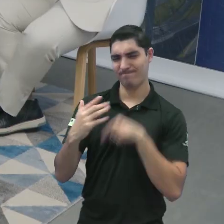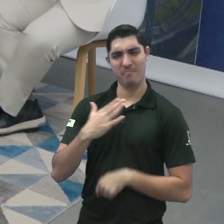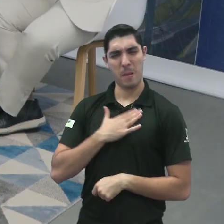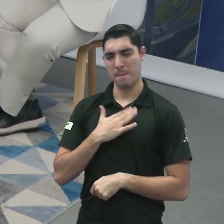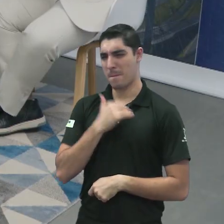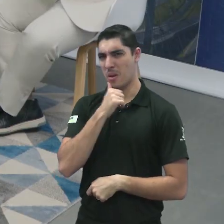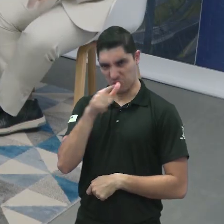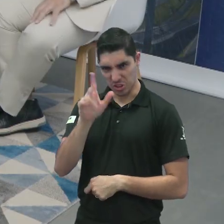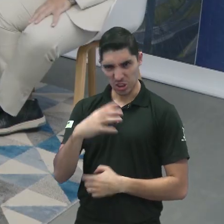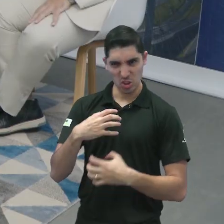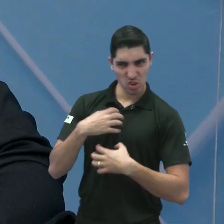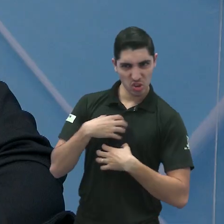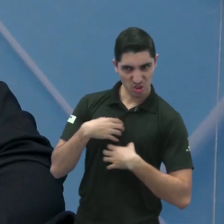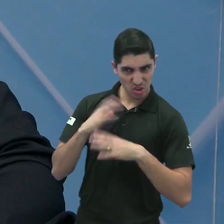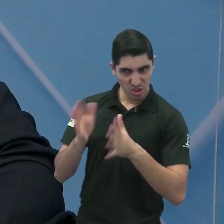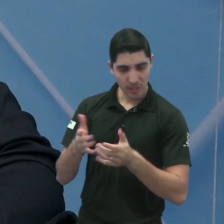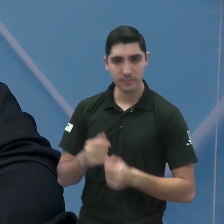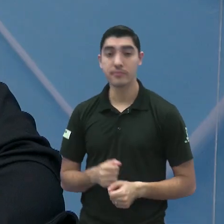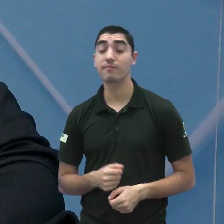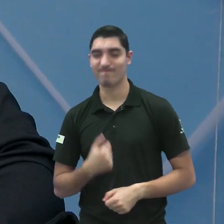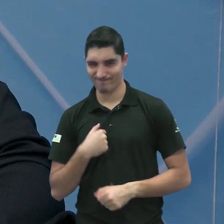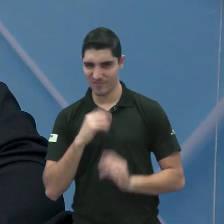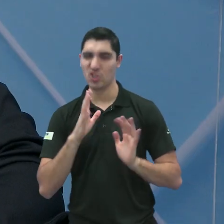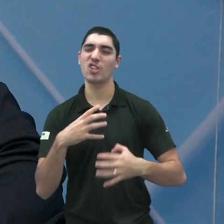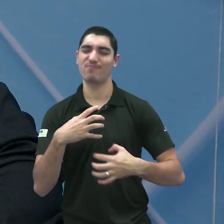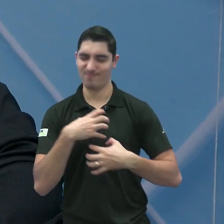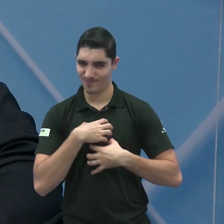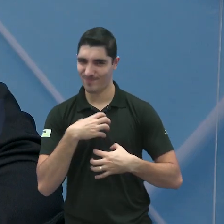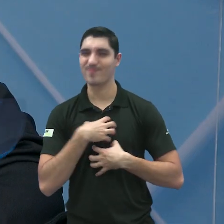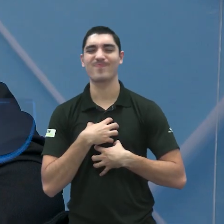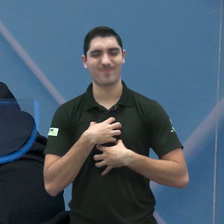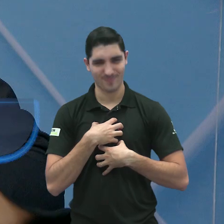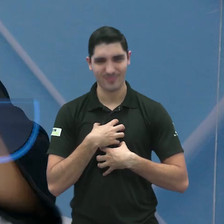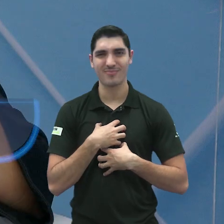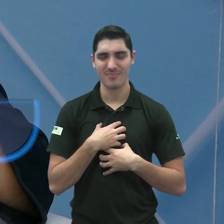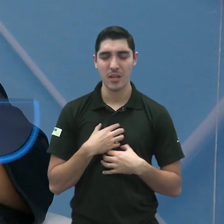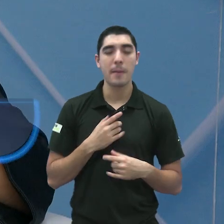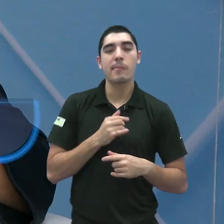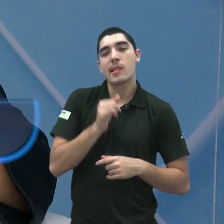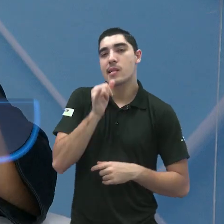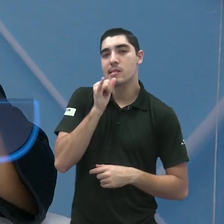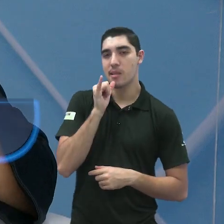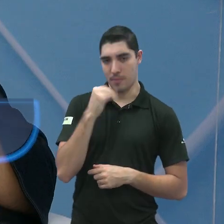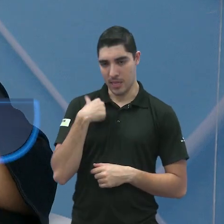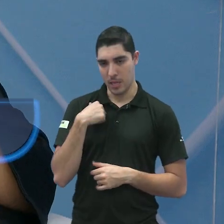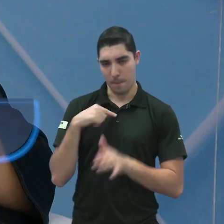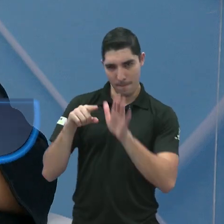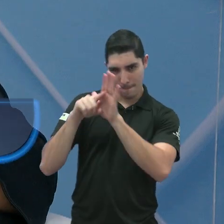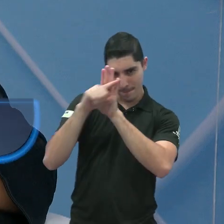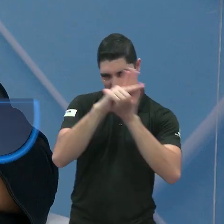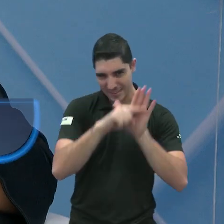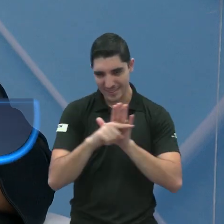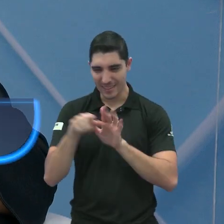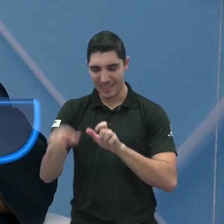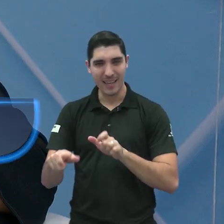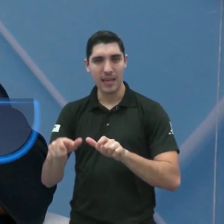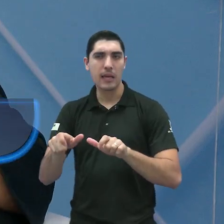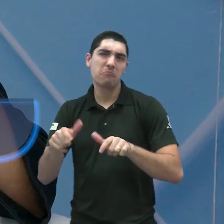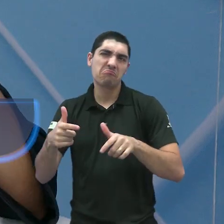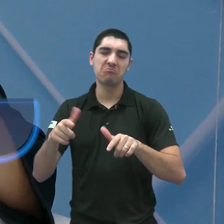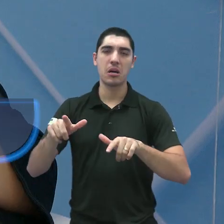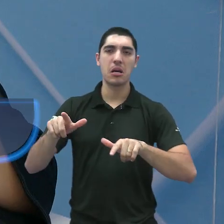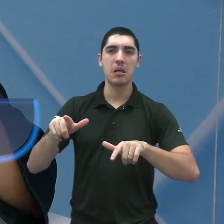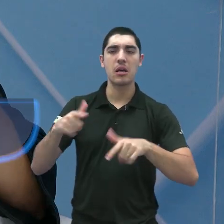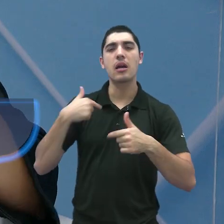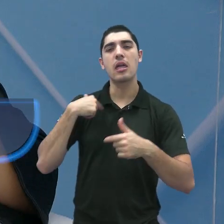algum momento? Com certeza, porque quando a gente vai pesquisar trabalhos, por exemplo, para fazer